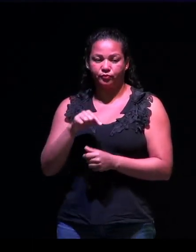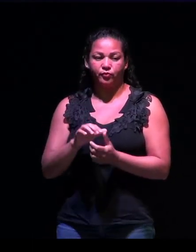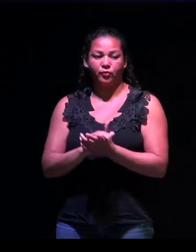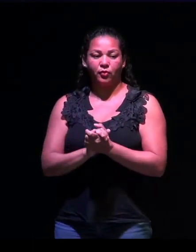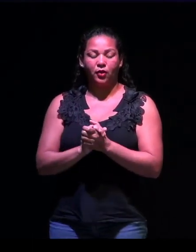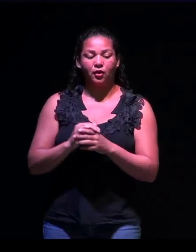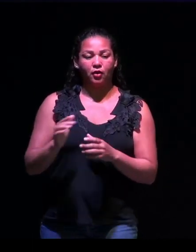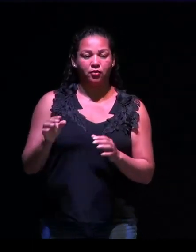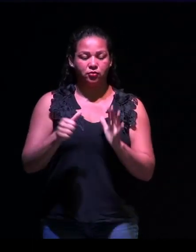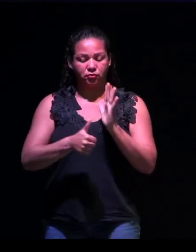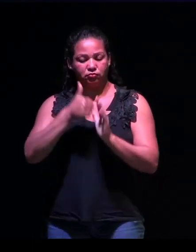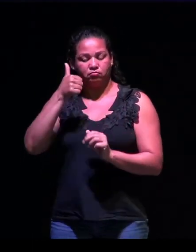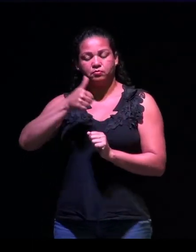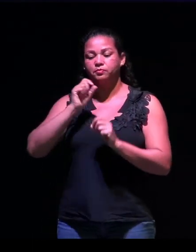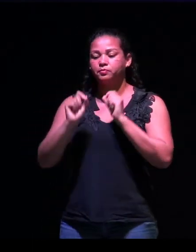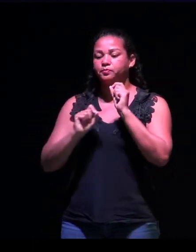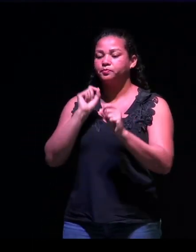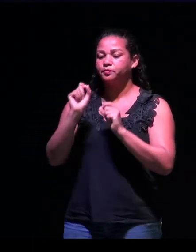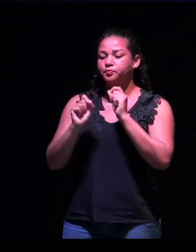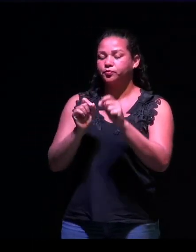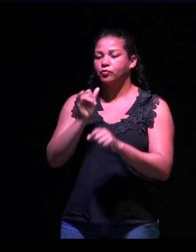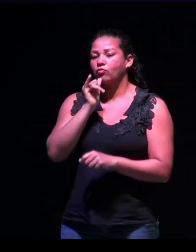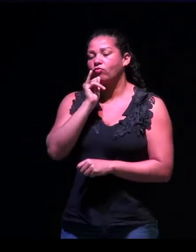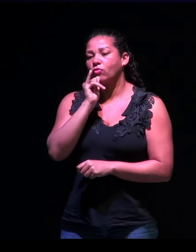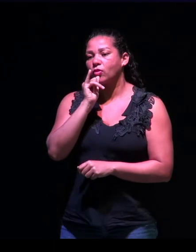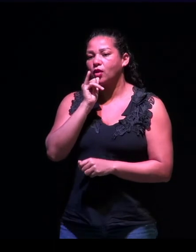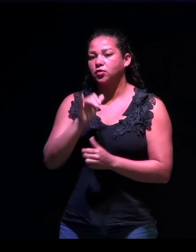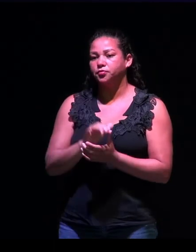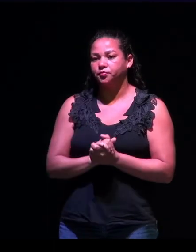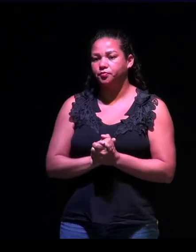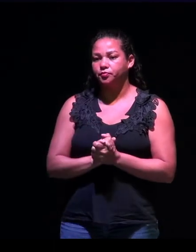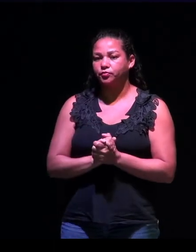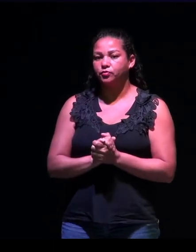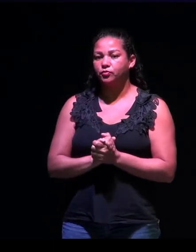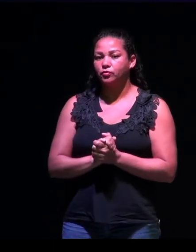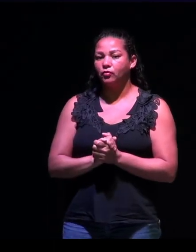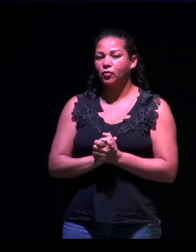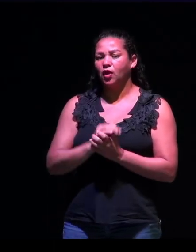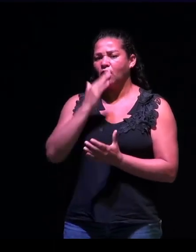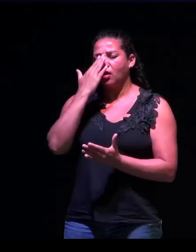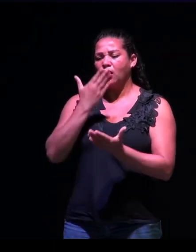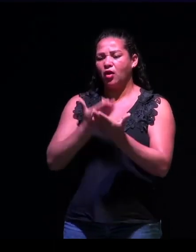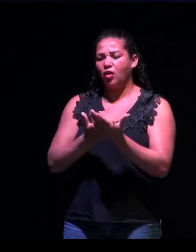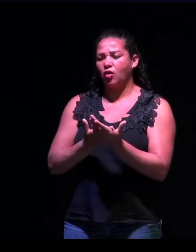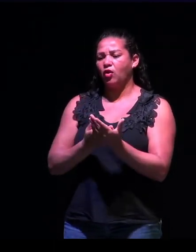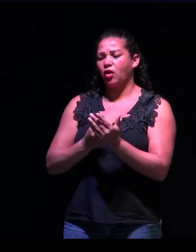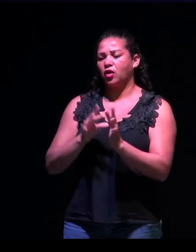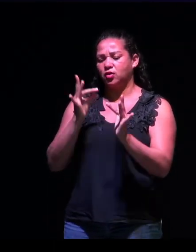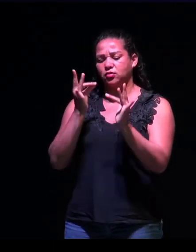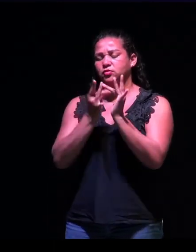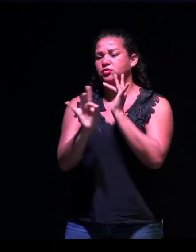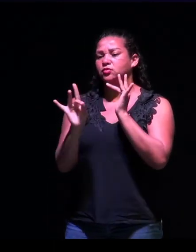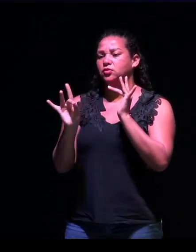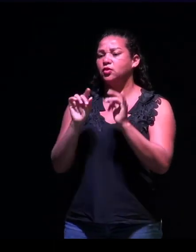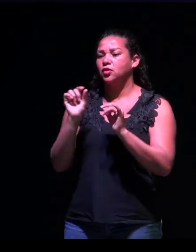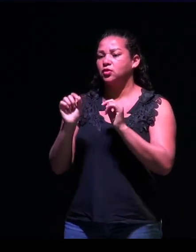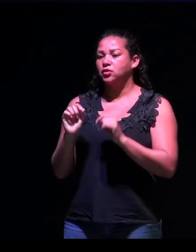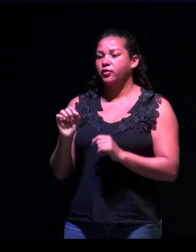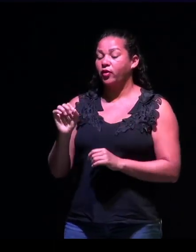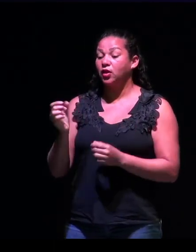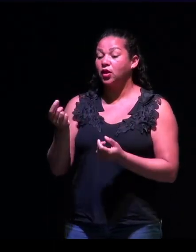para essa operação já está em funcionamento. Por exemplo, eu acredito que o anticristo vai lançar mão da moeda